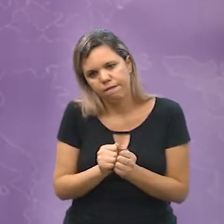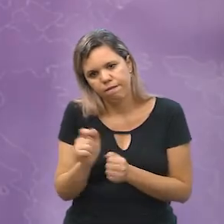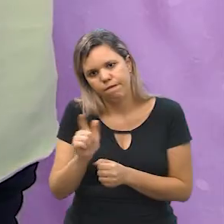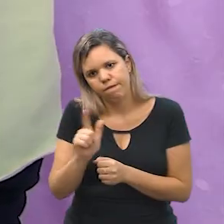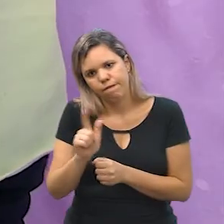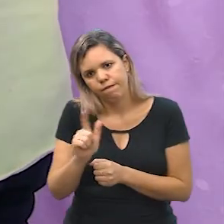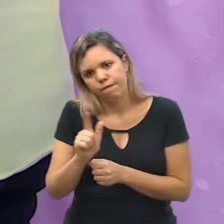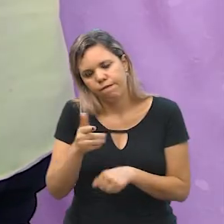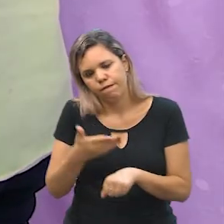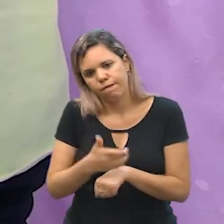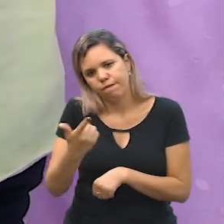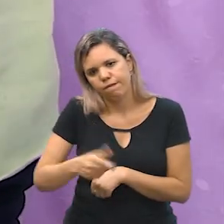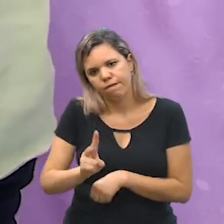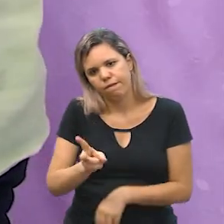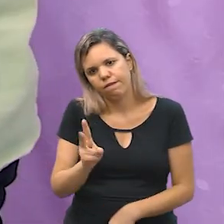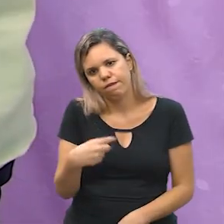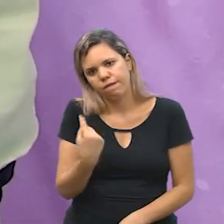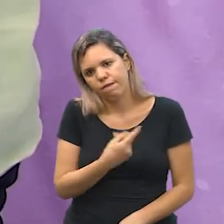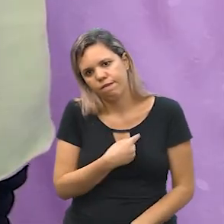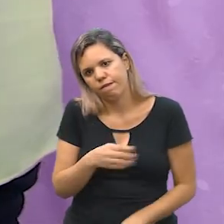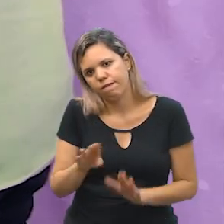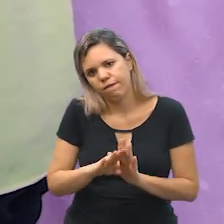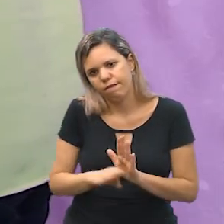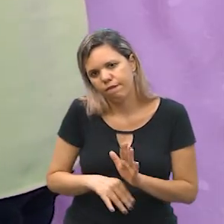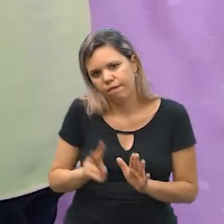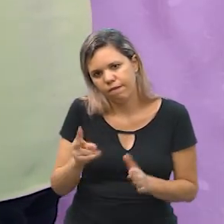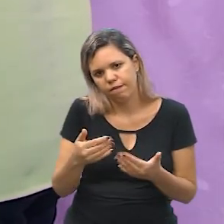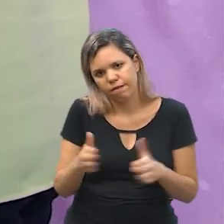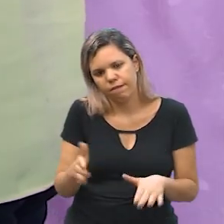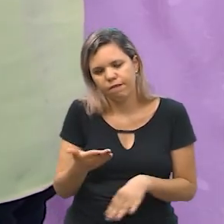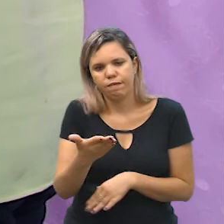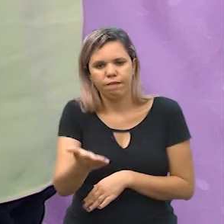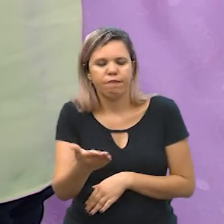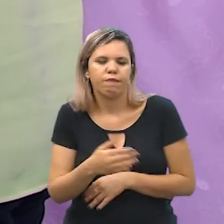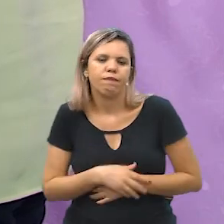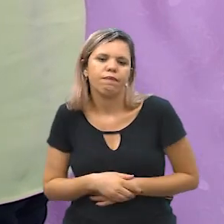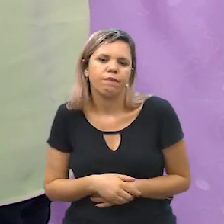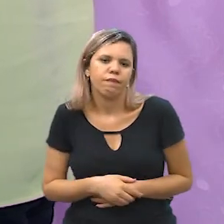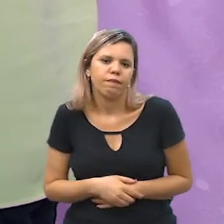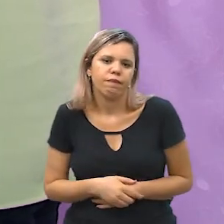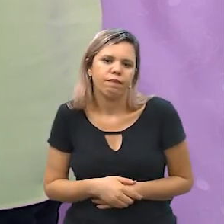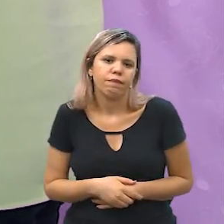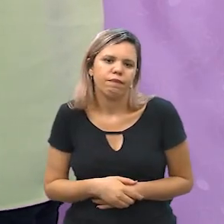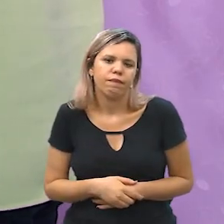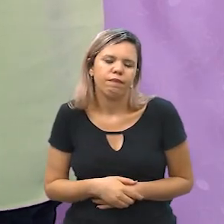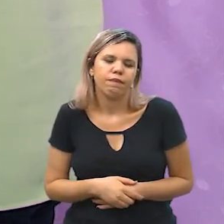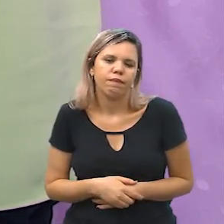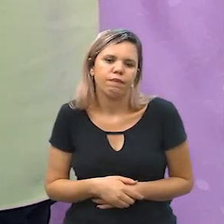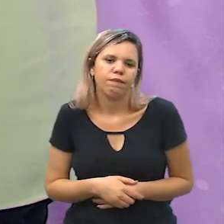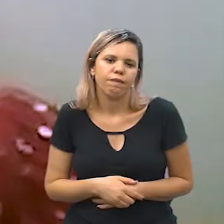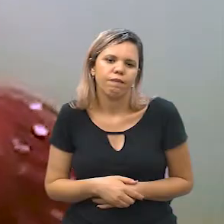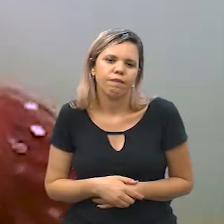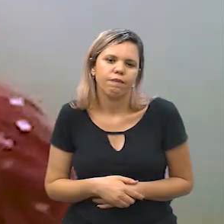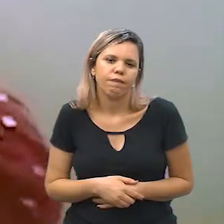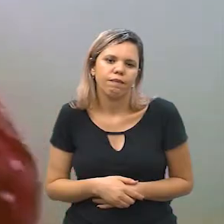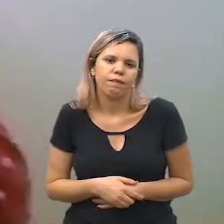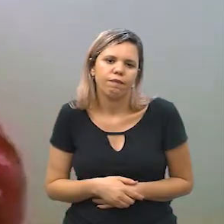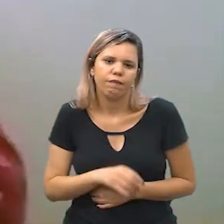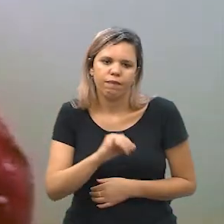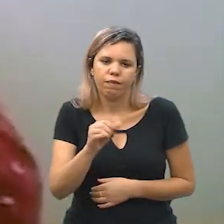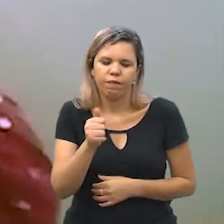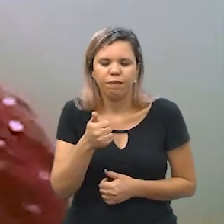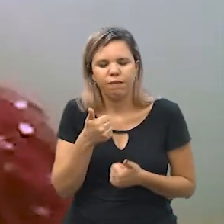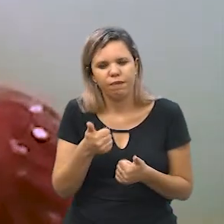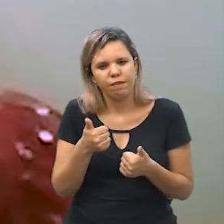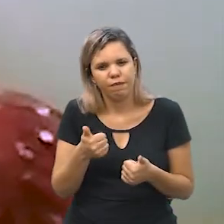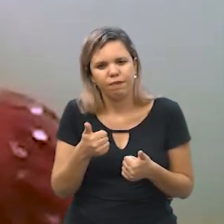claro, vai participar mais vezes, porque nosso programa sempre está de portas abertas para você, viu, doutora? A Joia, é uma